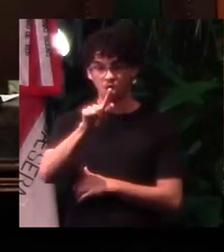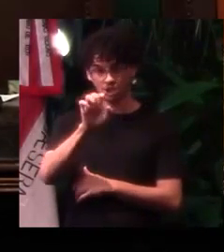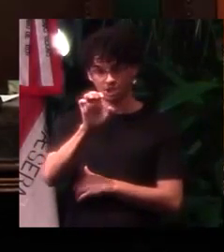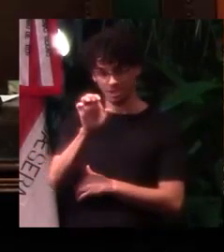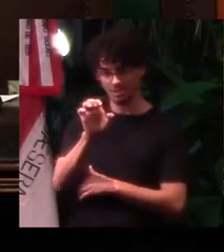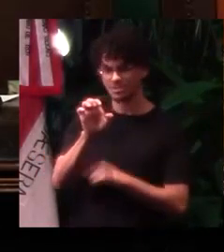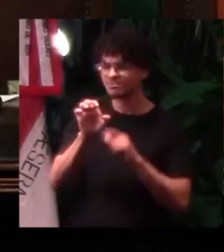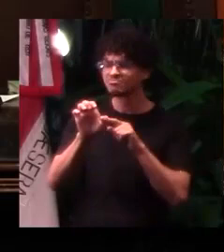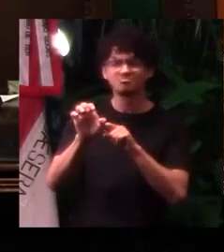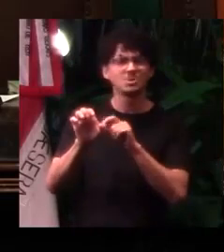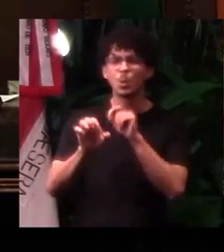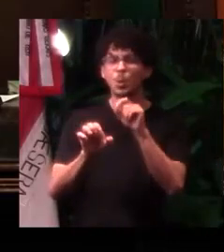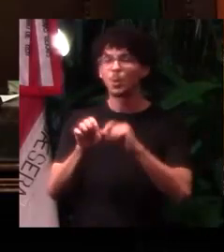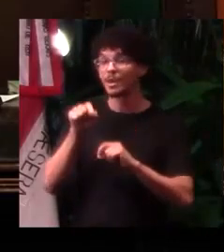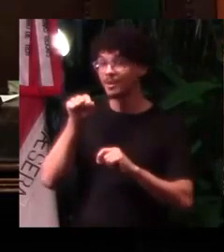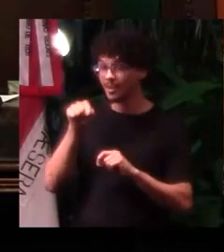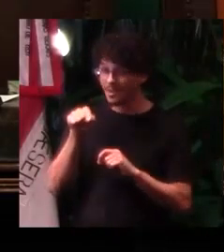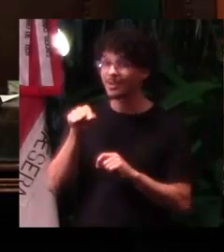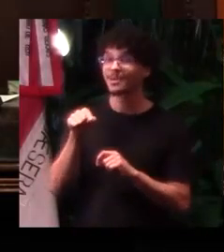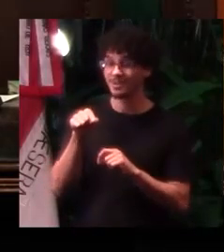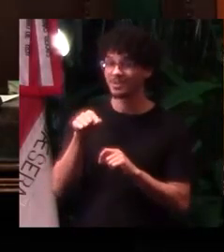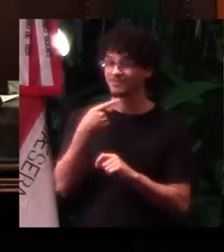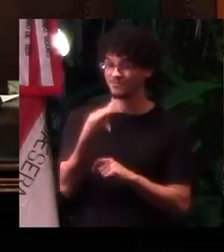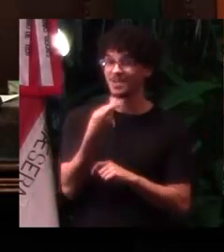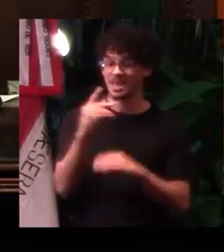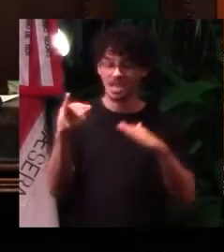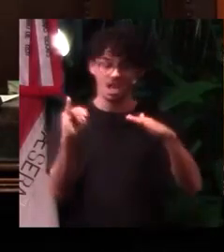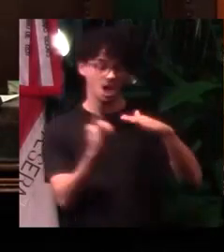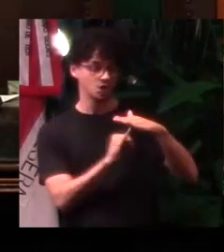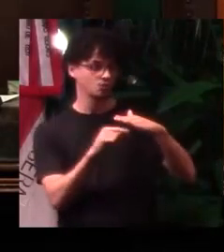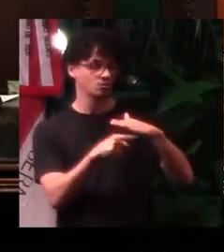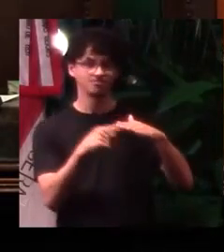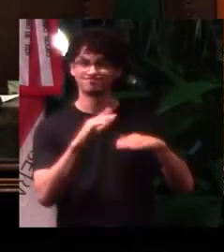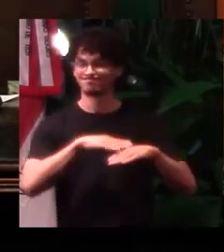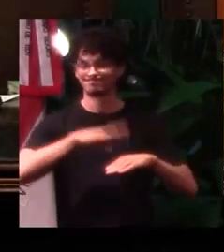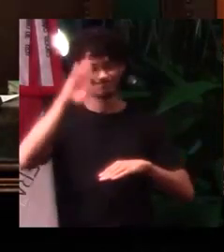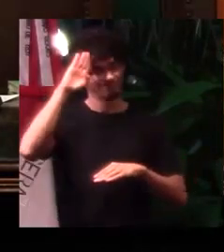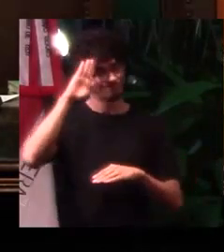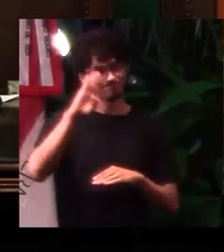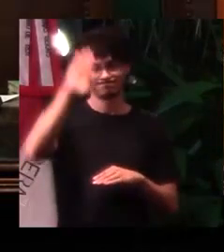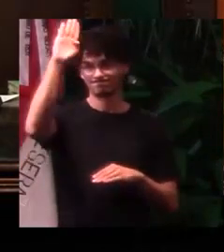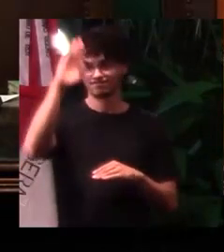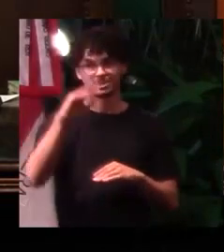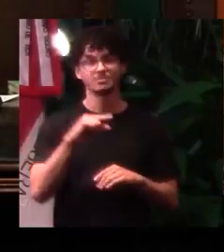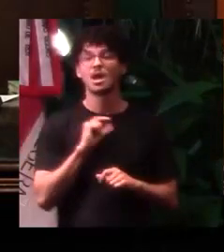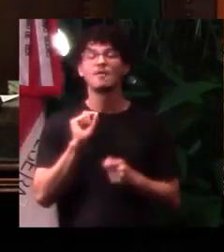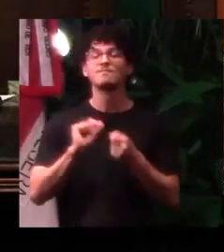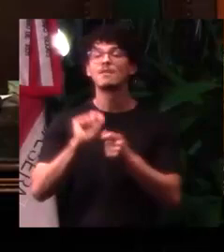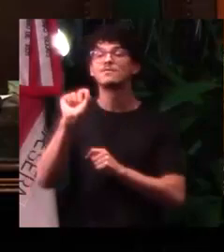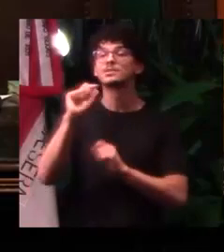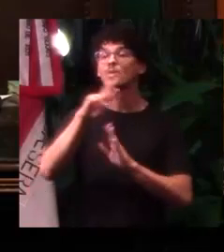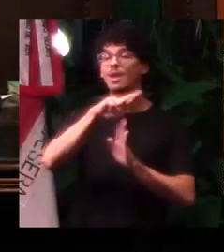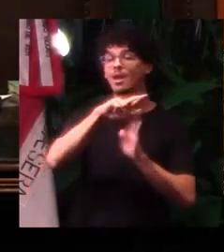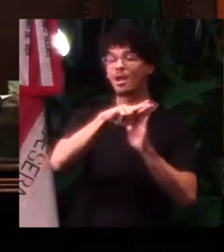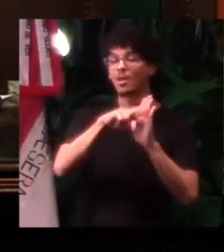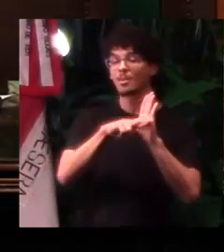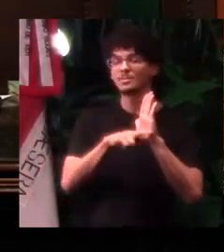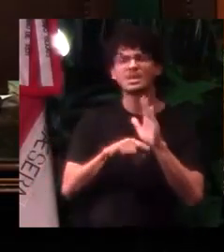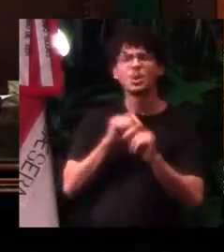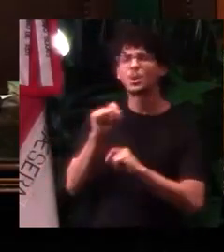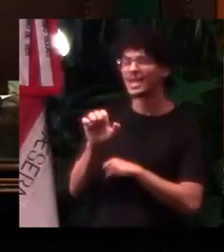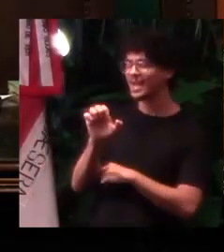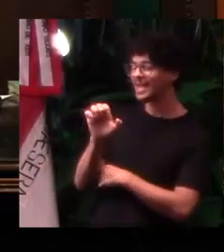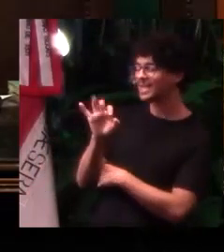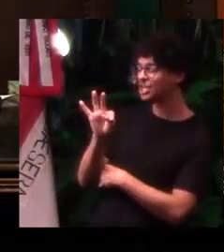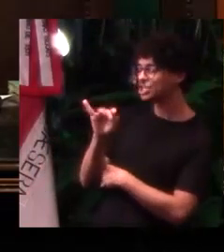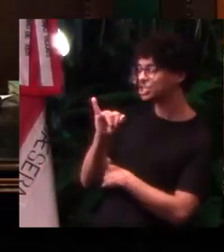Hegel vai dizer que as instituições eram fundamentais para regulamentar o que ele chamava de eticidade,